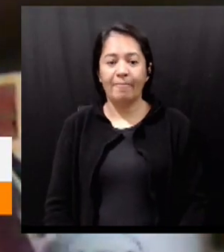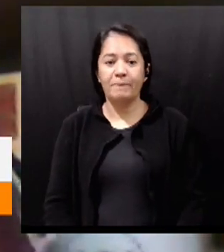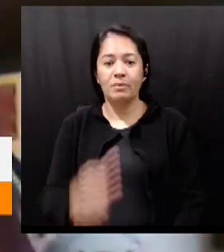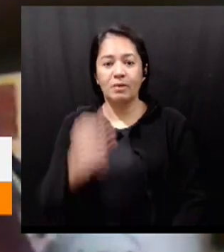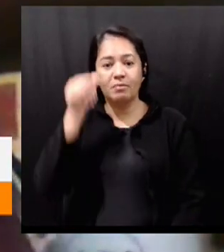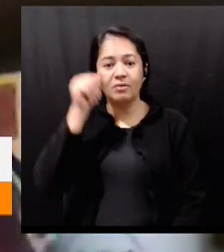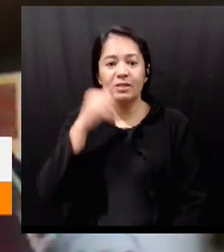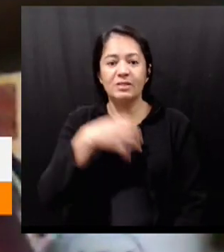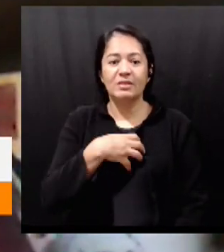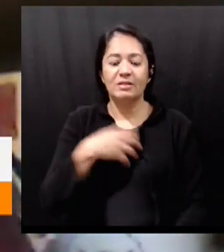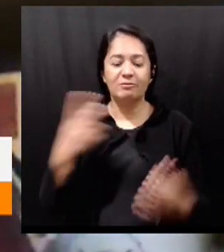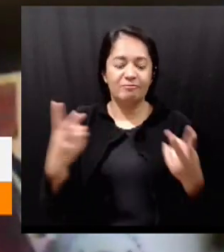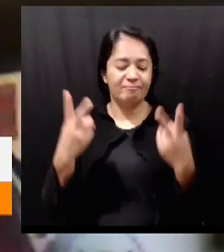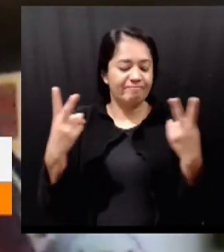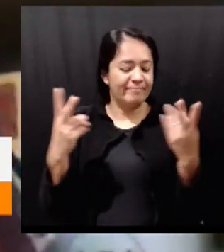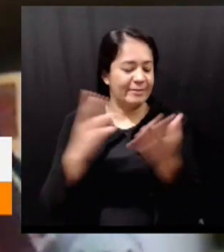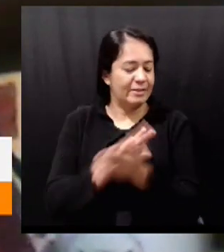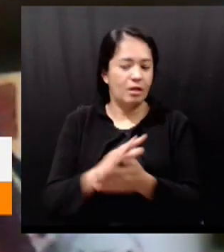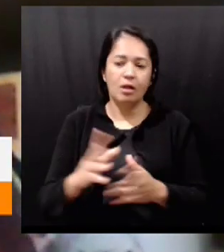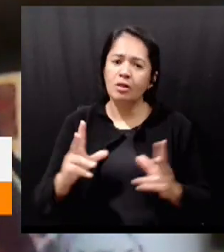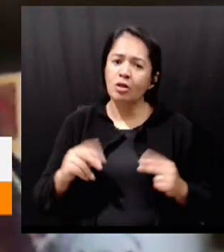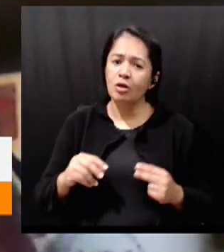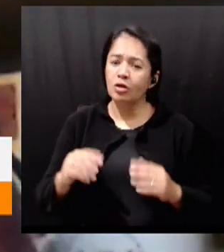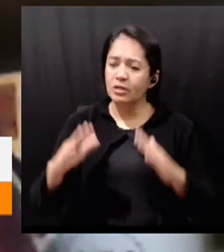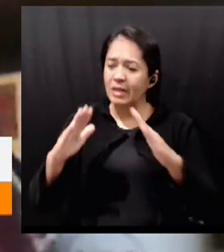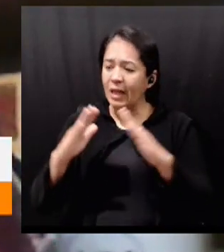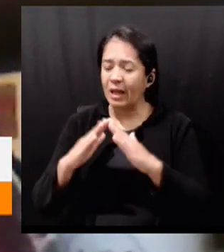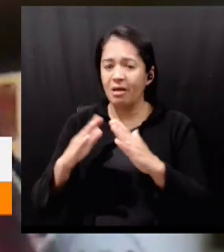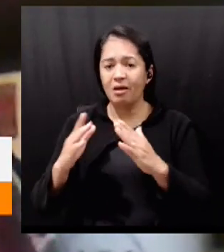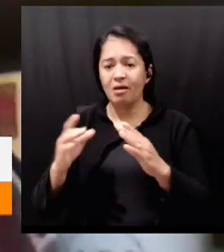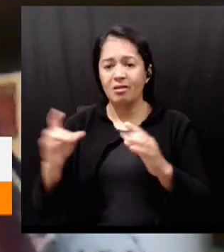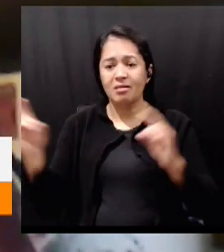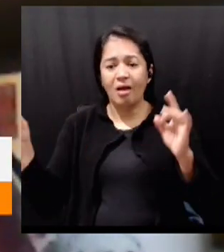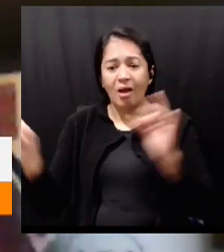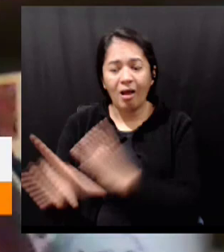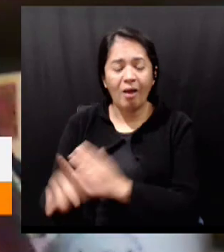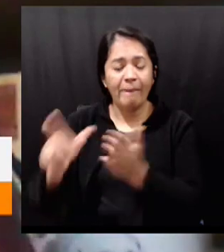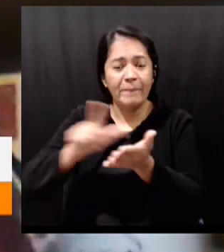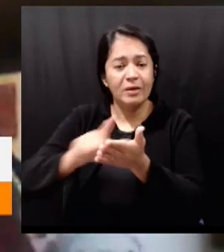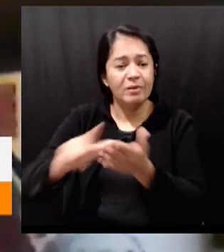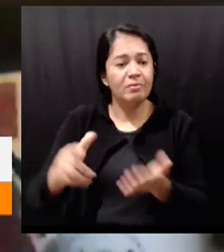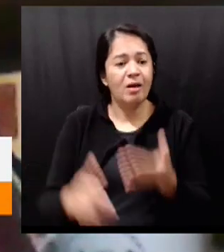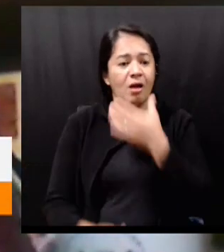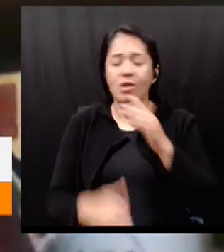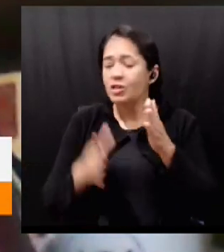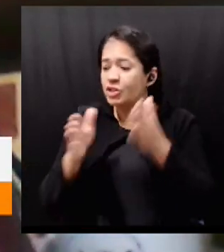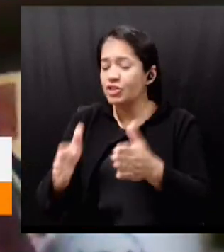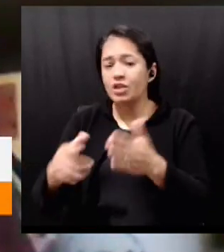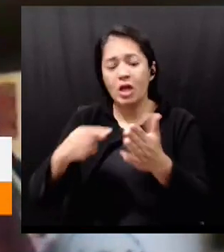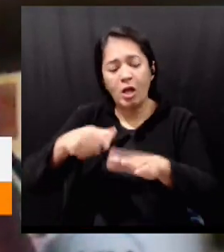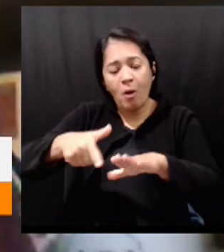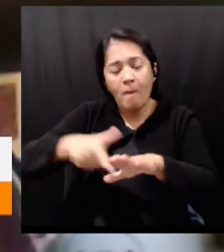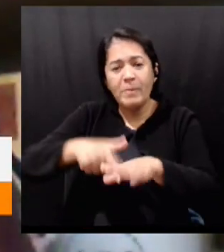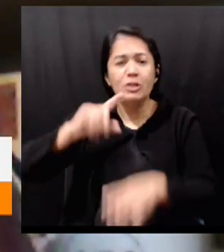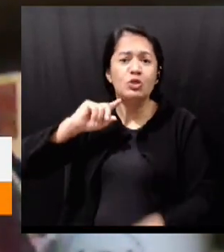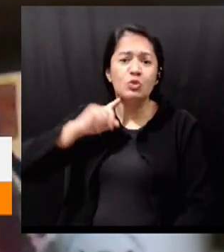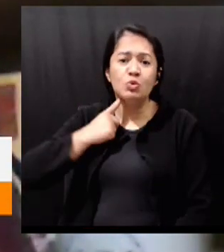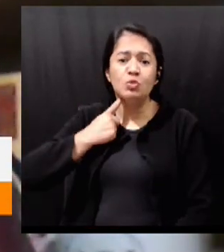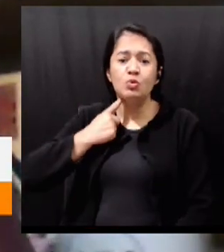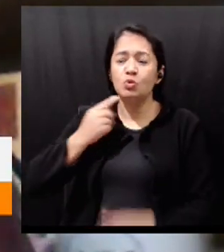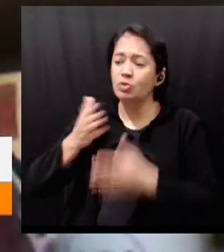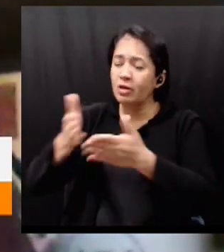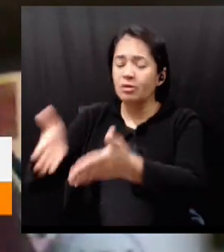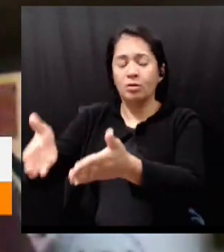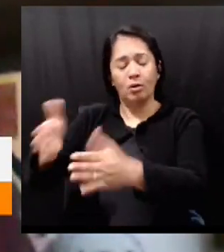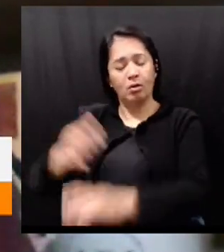desvalorizada porque, poxa vida, acabei de limpar, o cara chegou com o pé todo sujo, entrou, nem